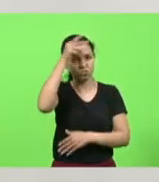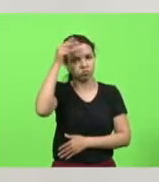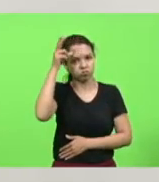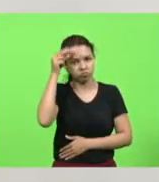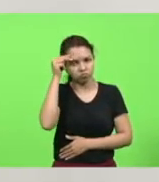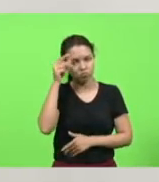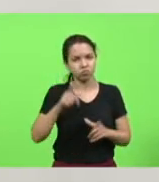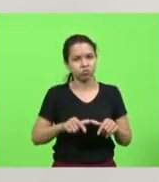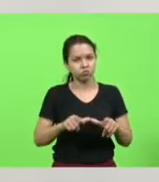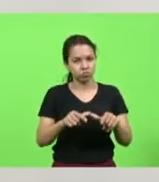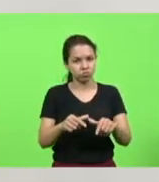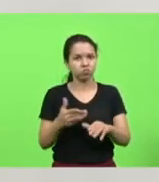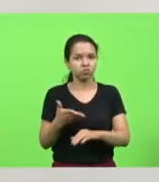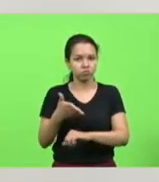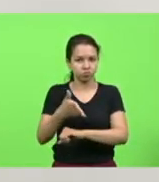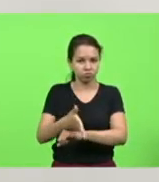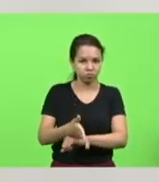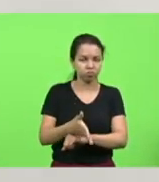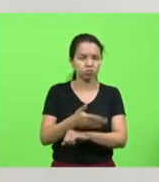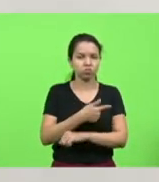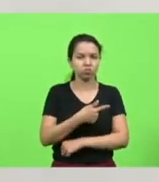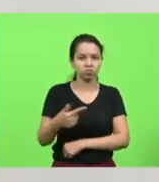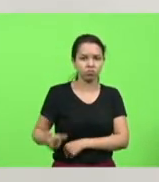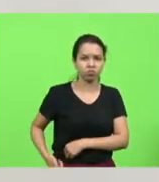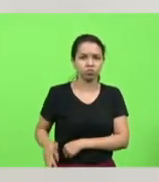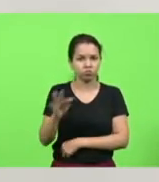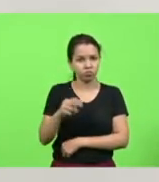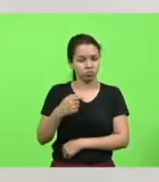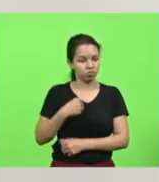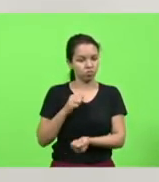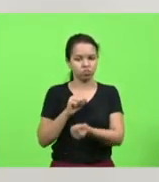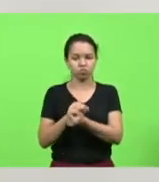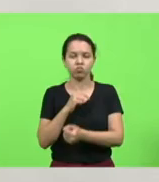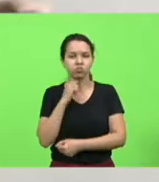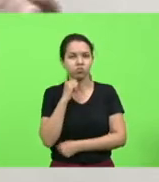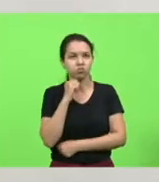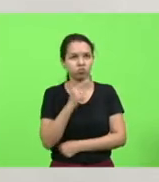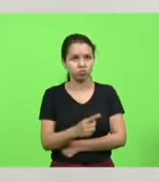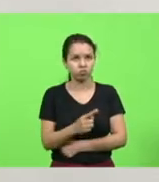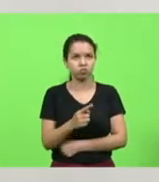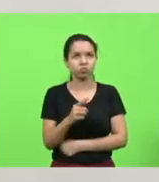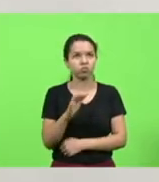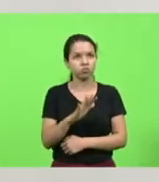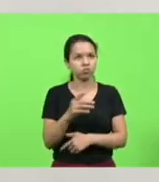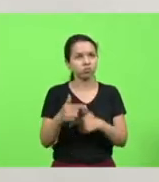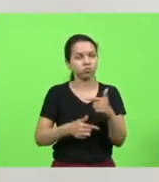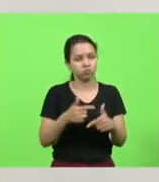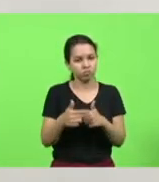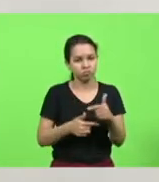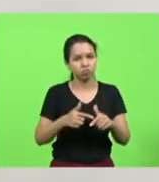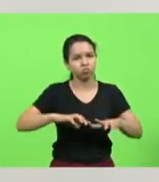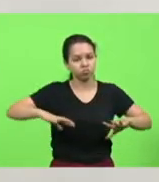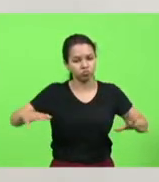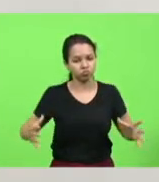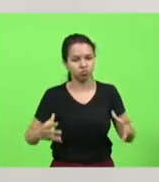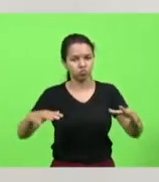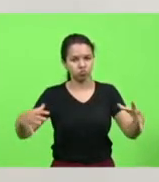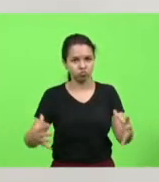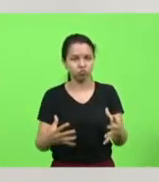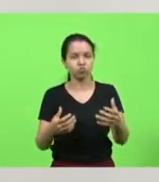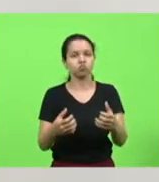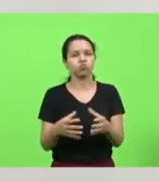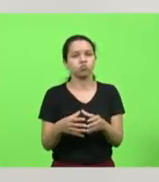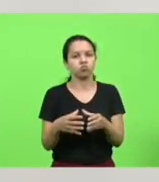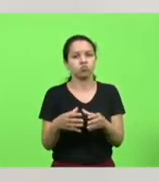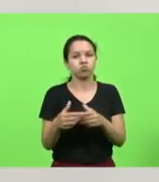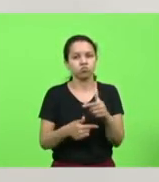Samir, foi até o governo federal. Eu não consegui estar presente, mas já é fruto de toda uma batalha, de uma força-tarefa do nosso time. E ali